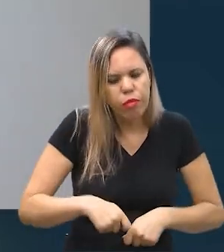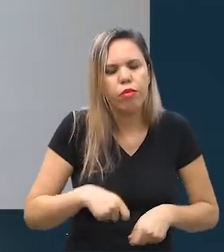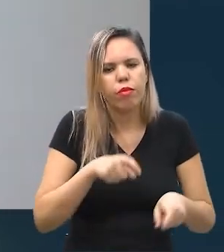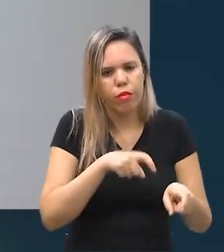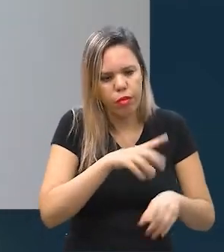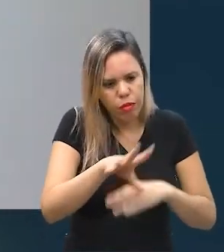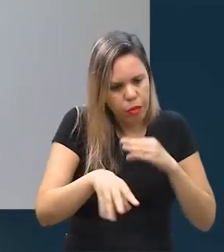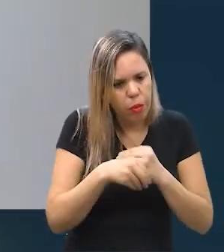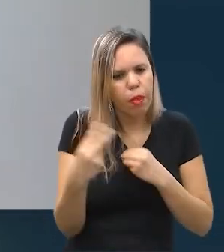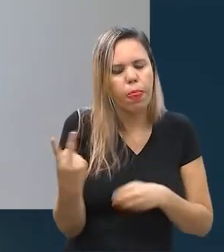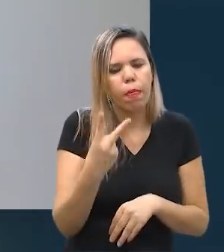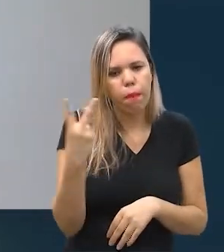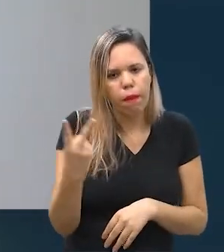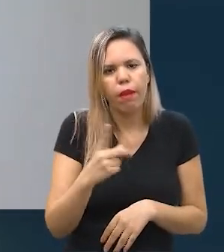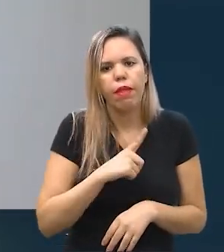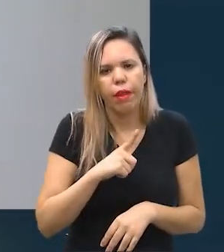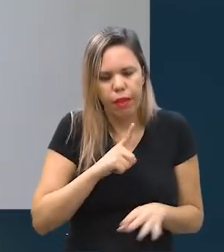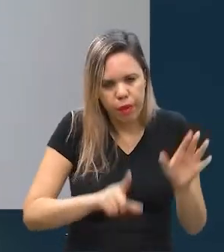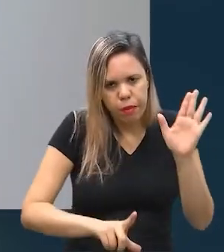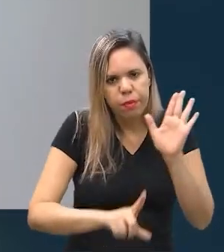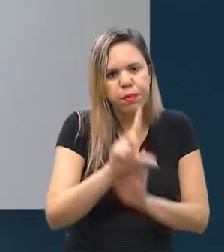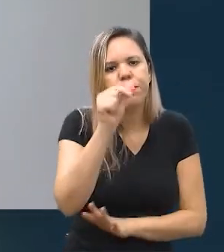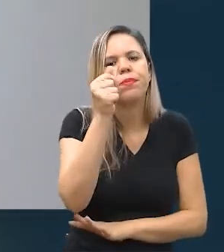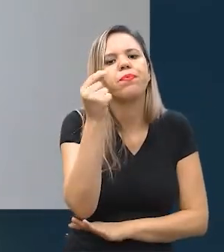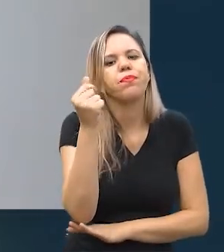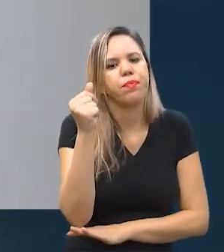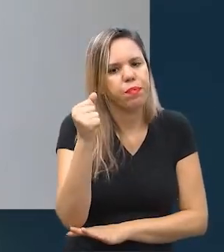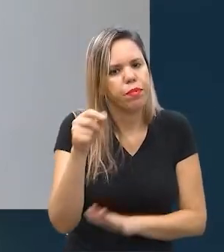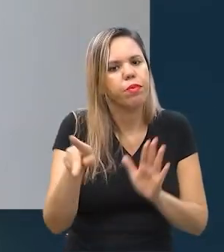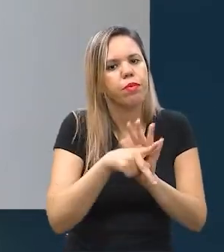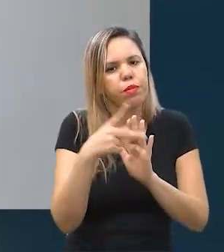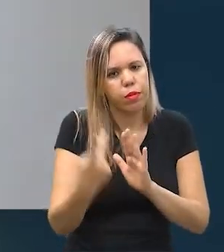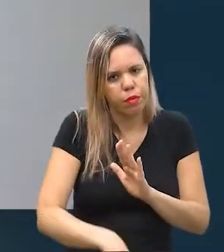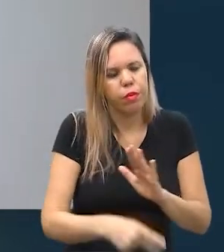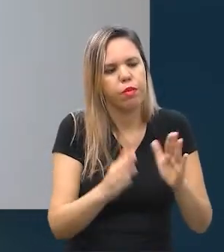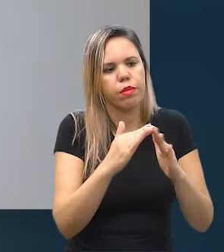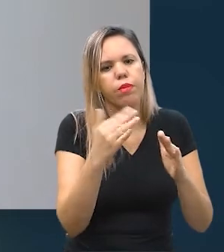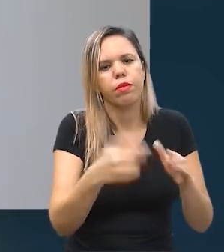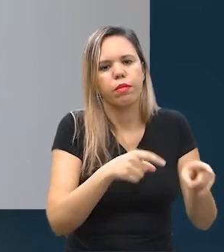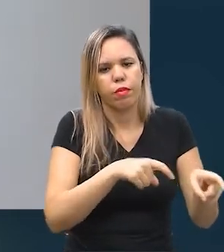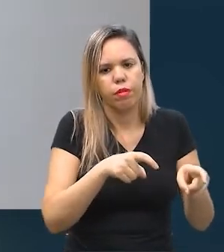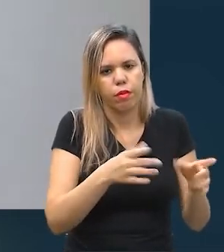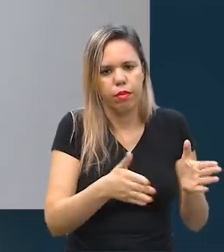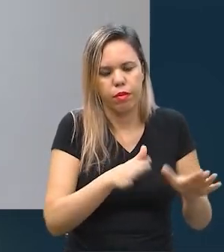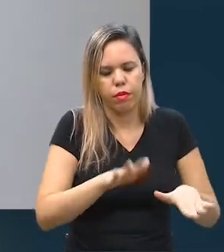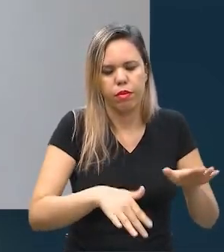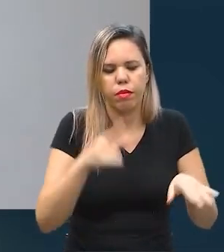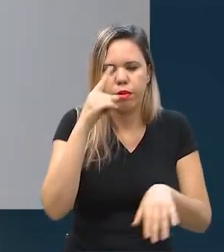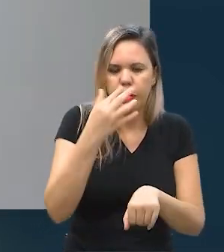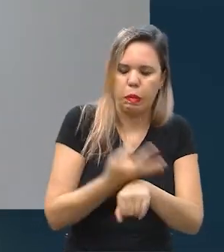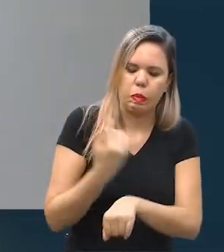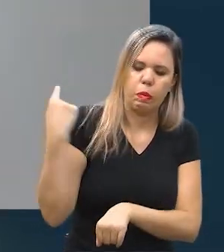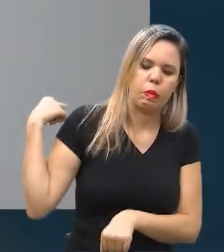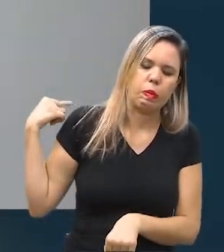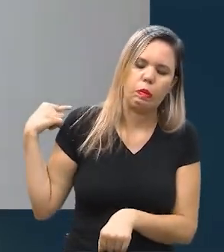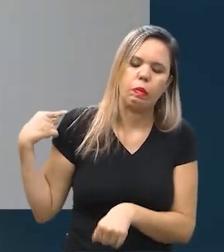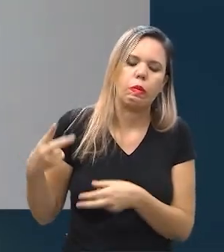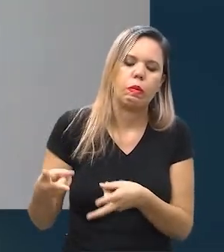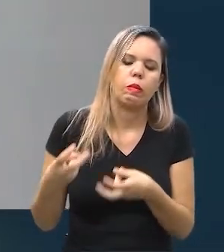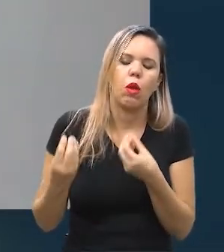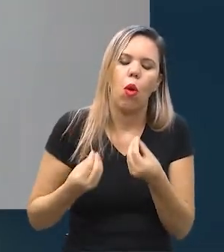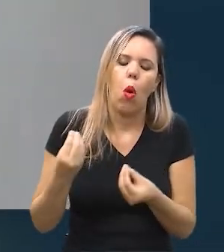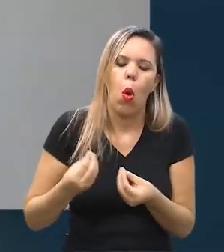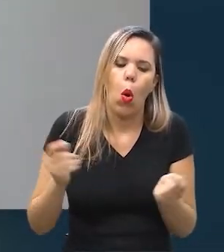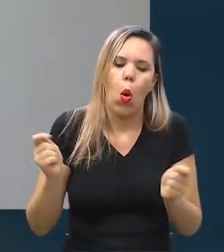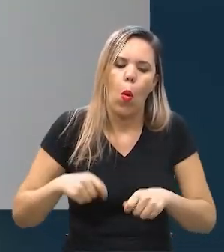de agregar valor e de ter rendimento, lucratividade na propriedade. Porque a grande dificuldade era antes o produtor enxergar como é